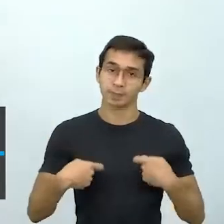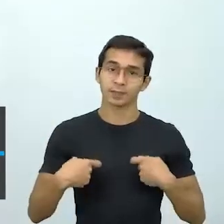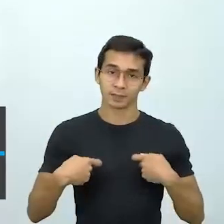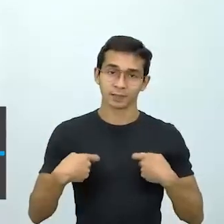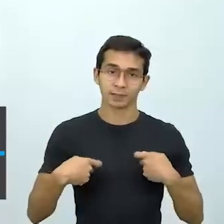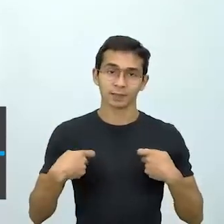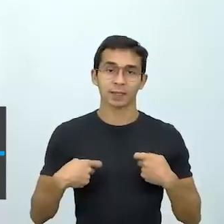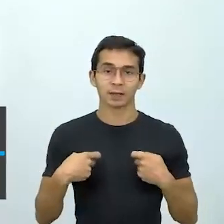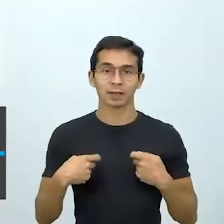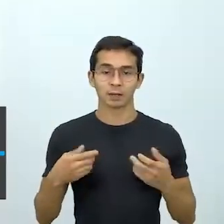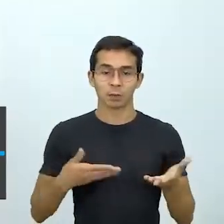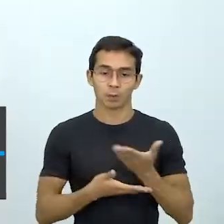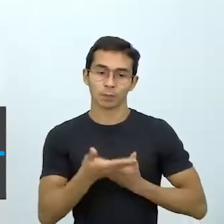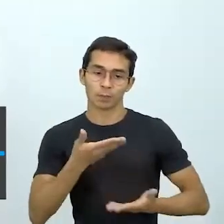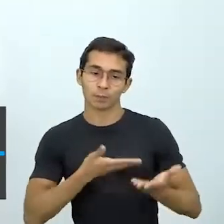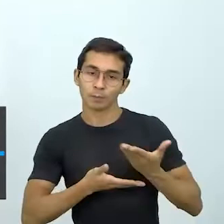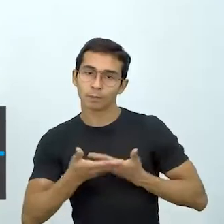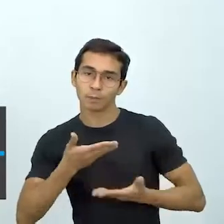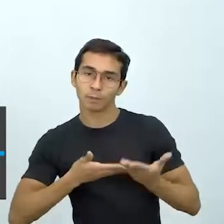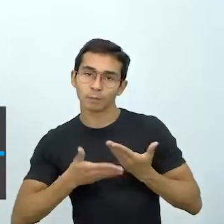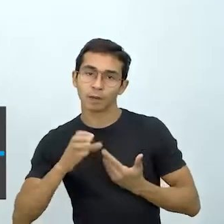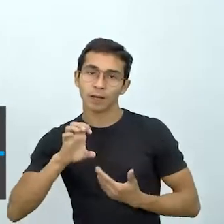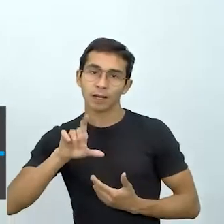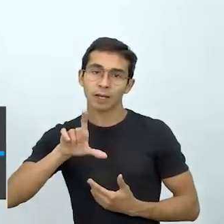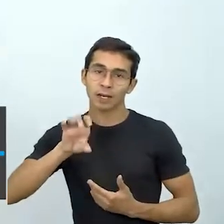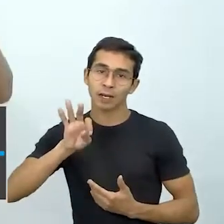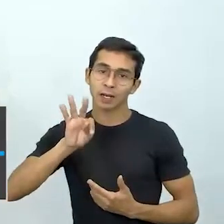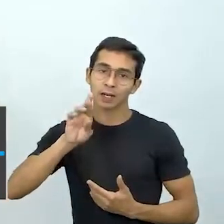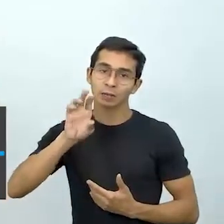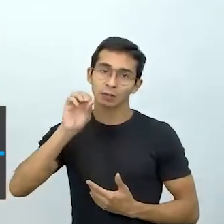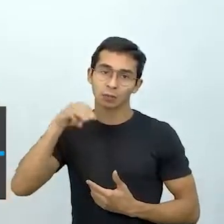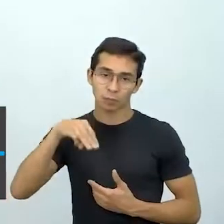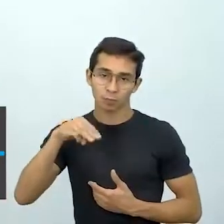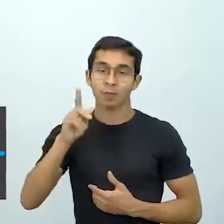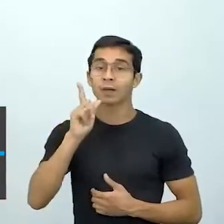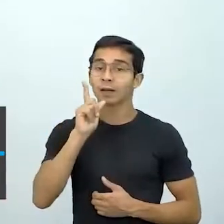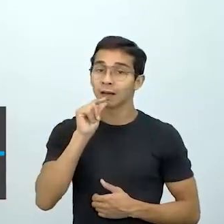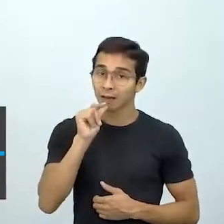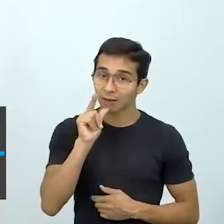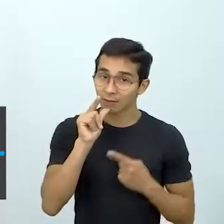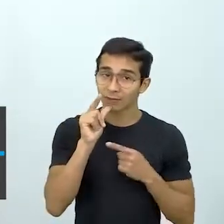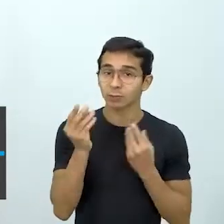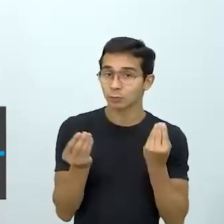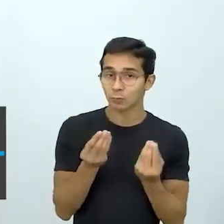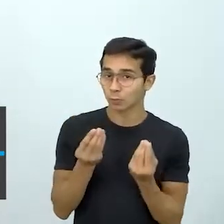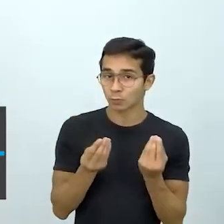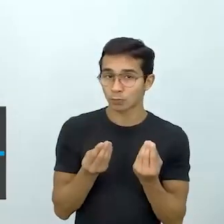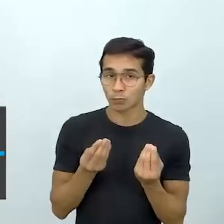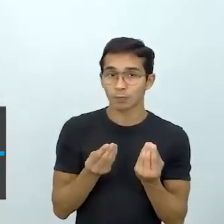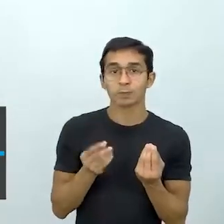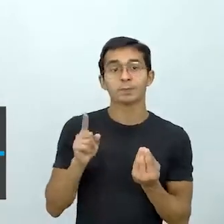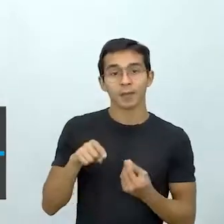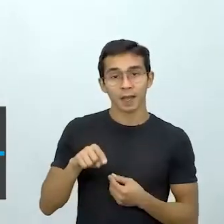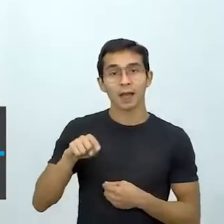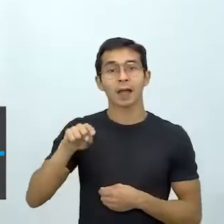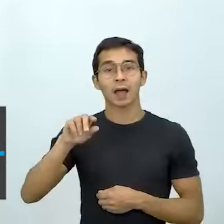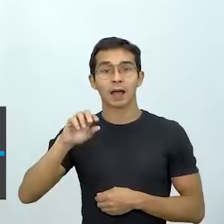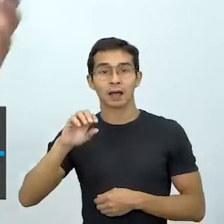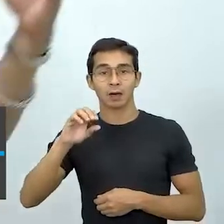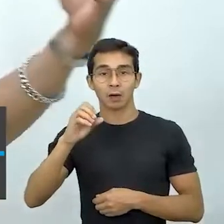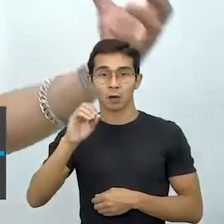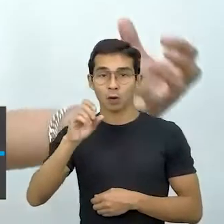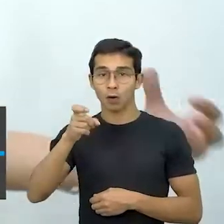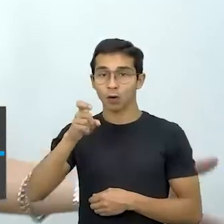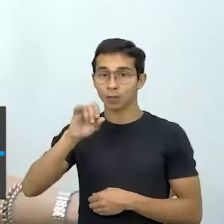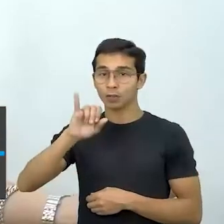esse compartilhamento de elétrons. No caso da água, o compartilhamento de elétrons acontece entre o átomo de